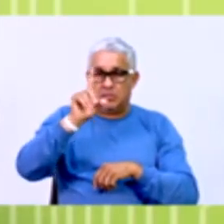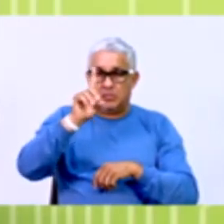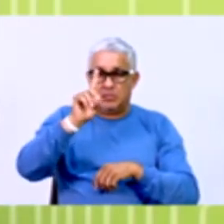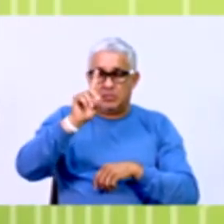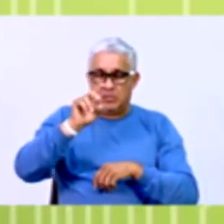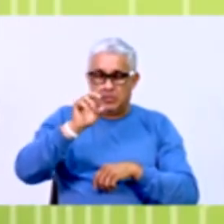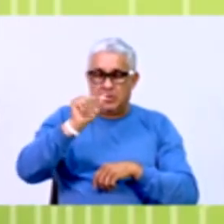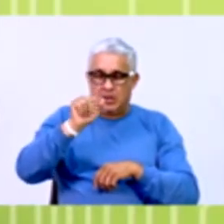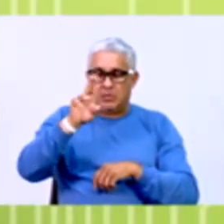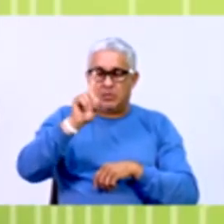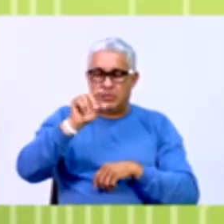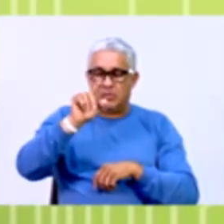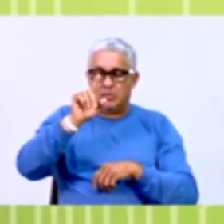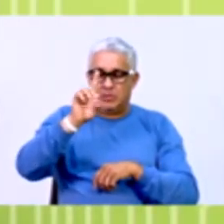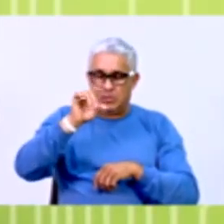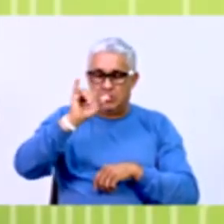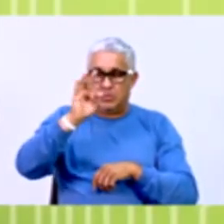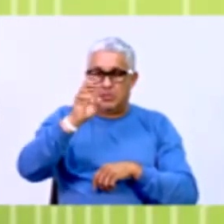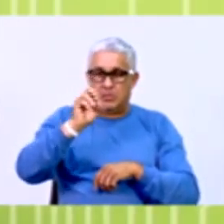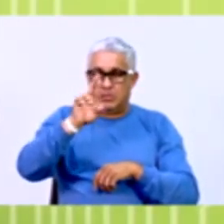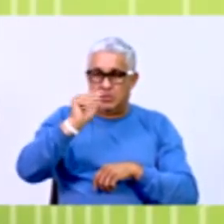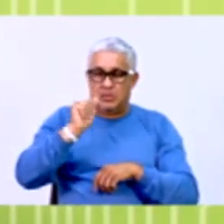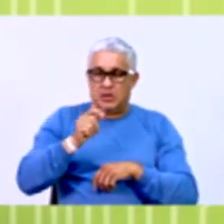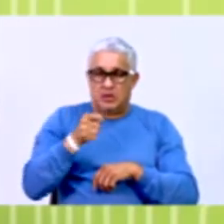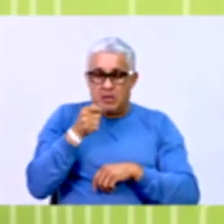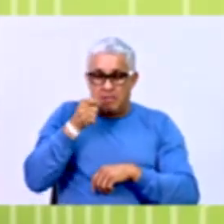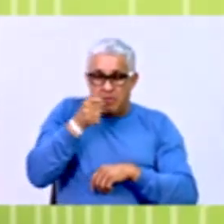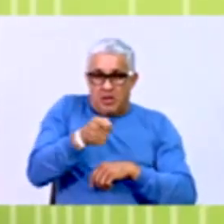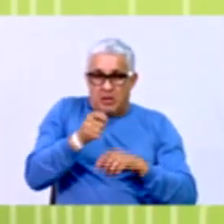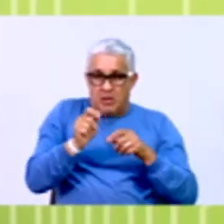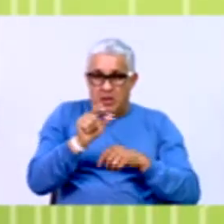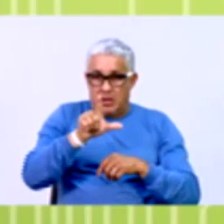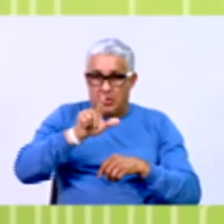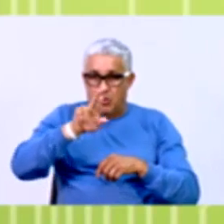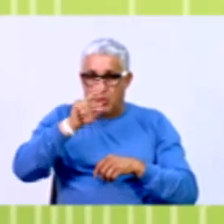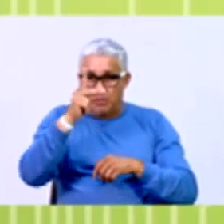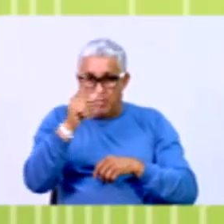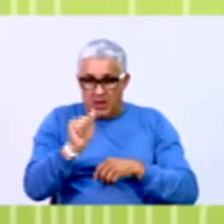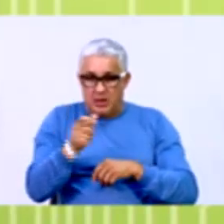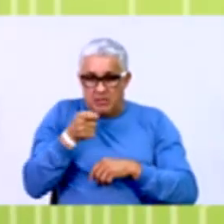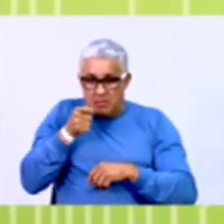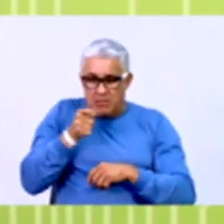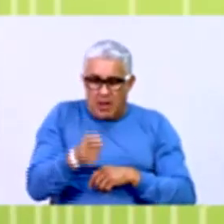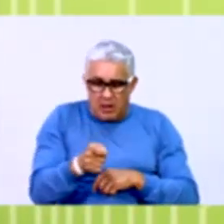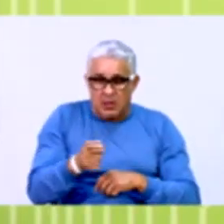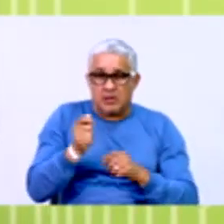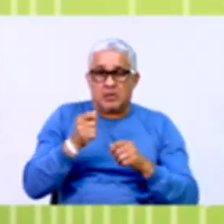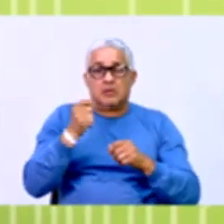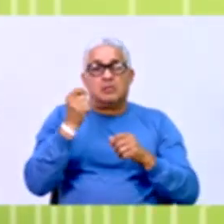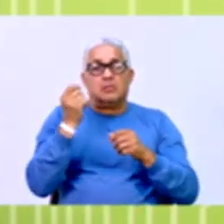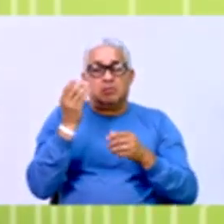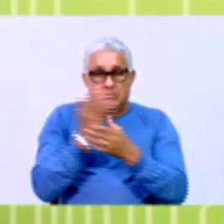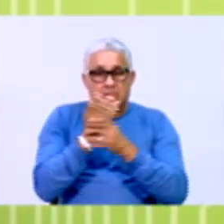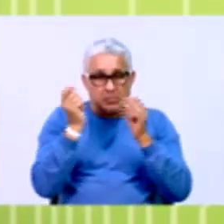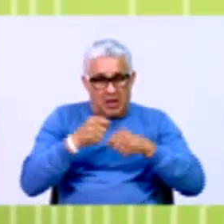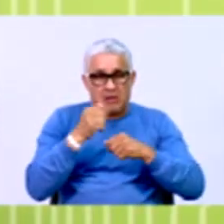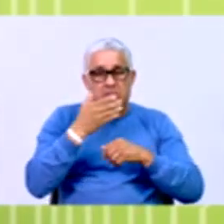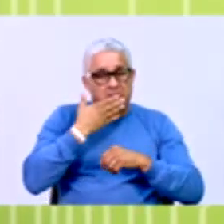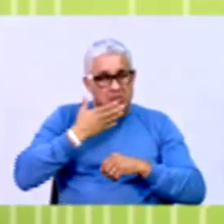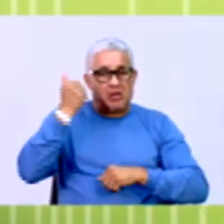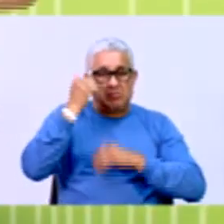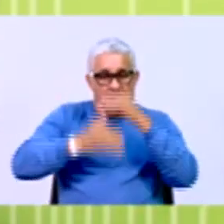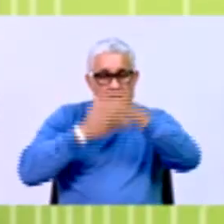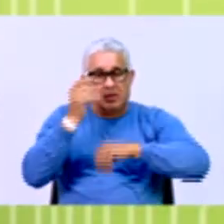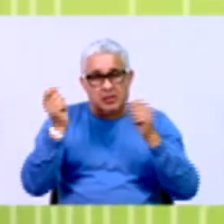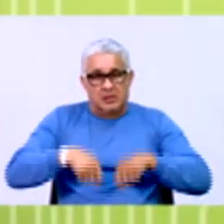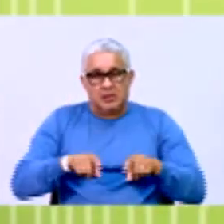processos todos que foram definidos, para saber se aqueles processos estão funcionando, se eles podem ser melhorados, se eles não estão funcionando.